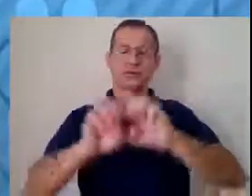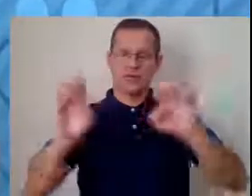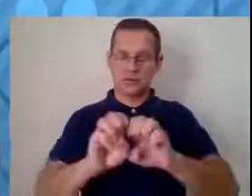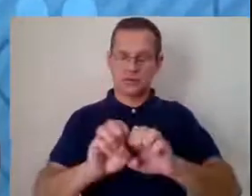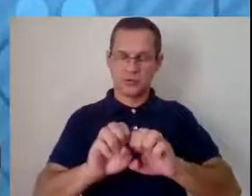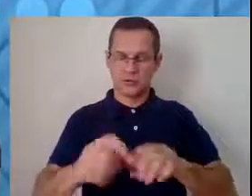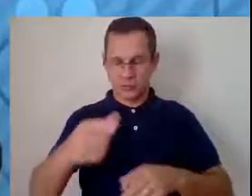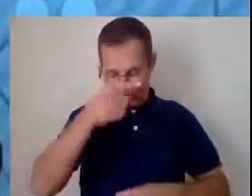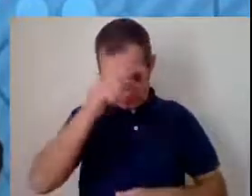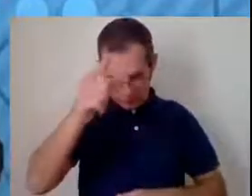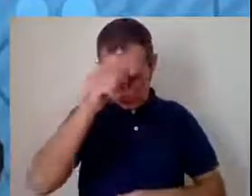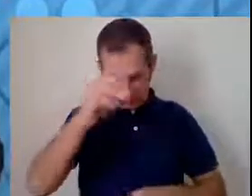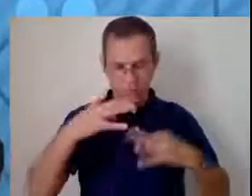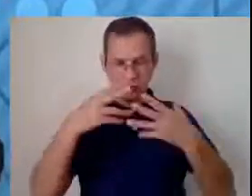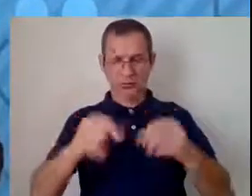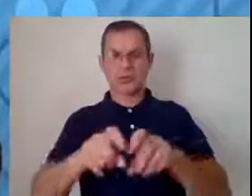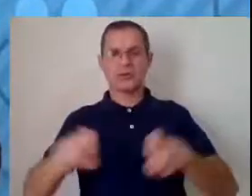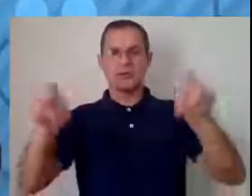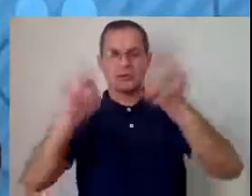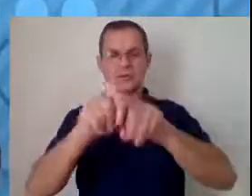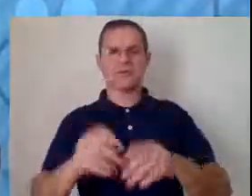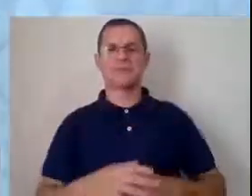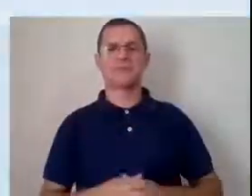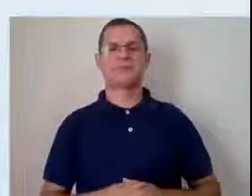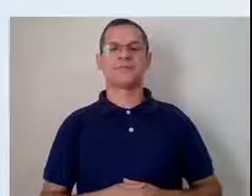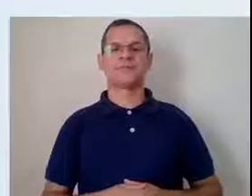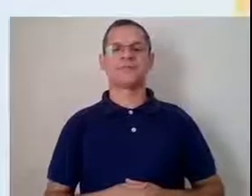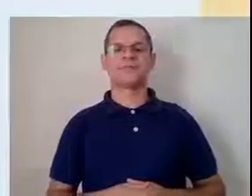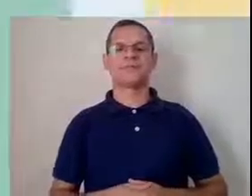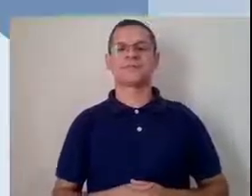nossa lógica computacional.